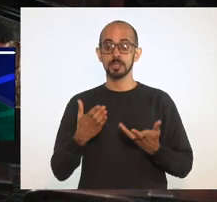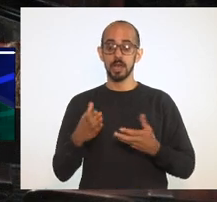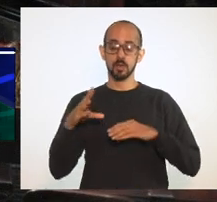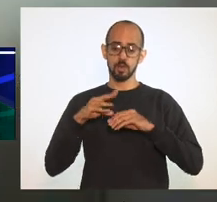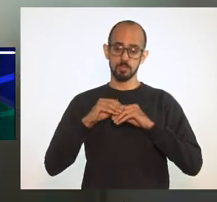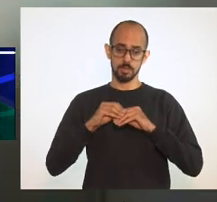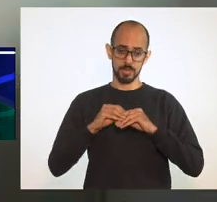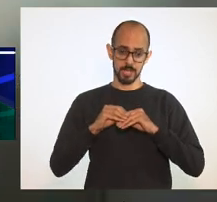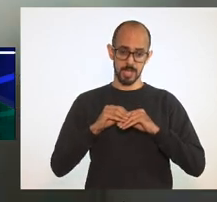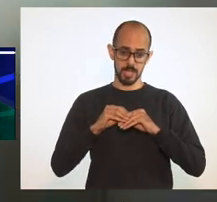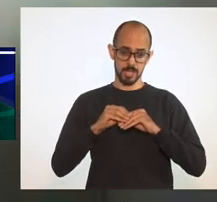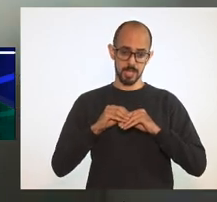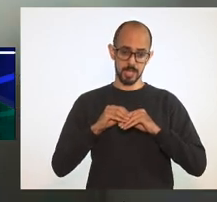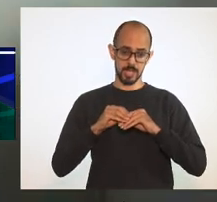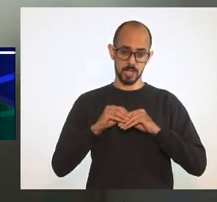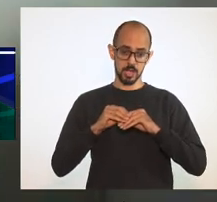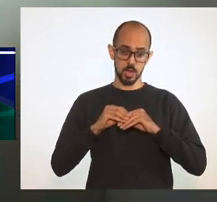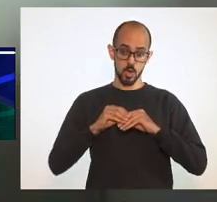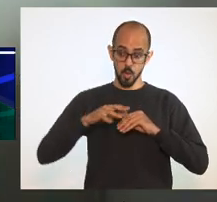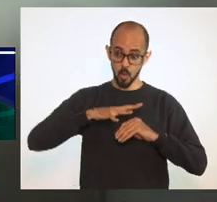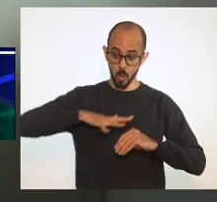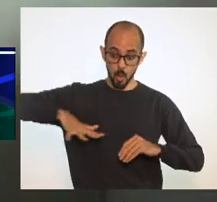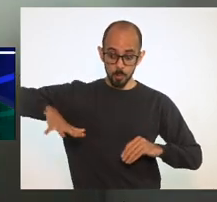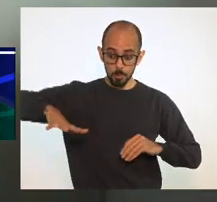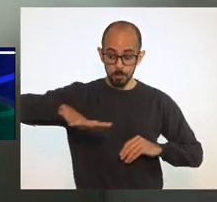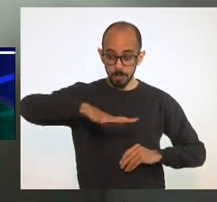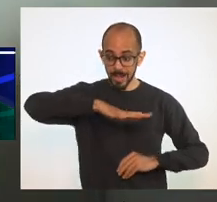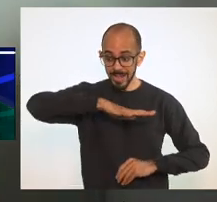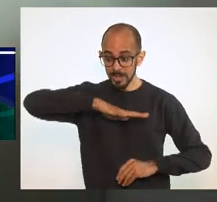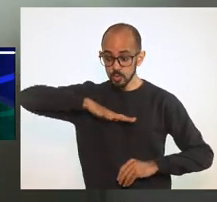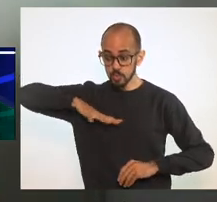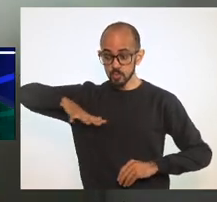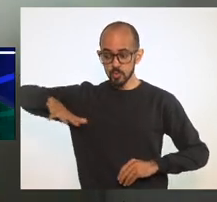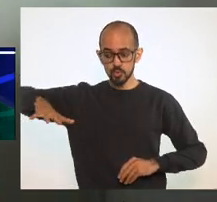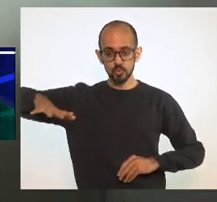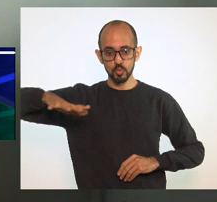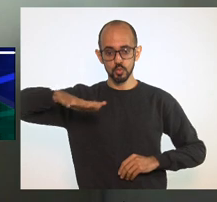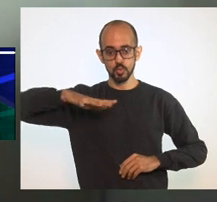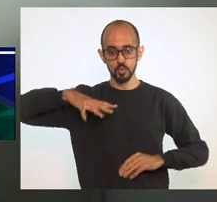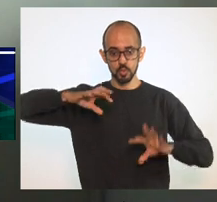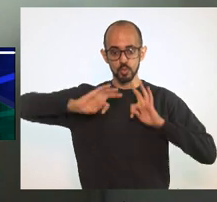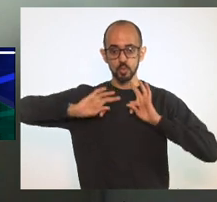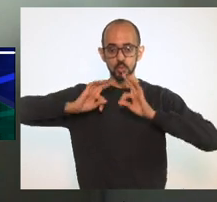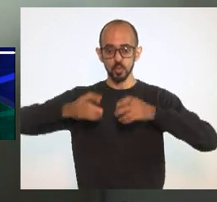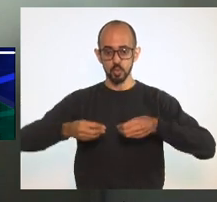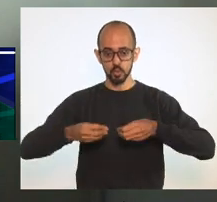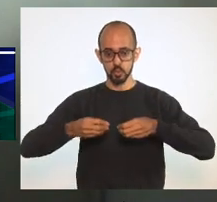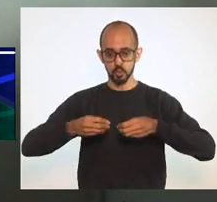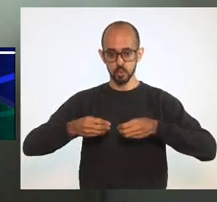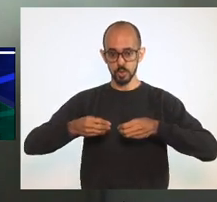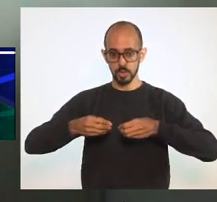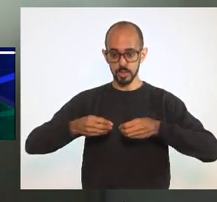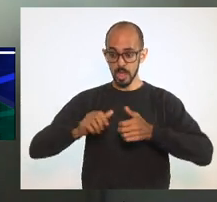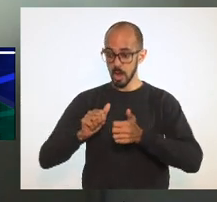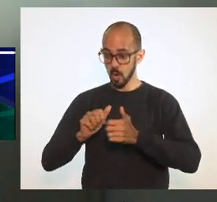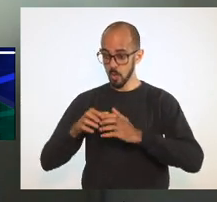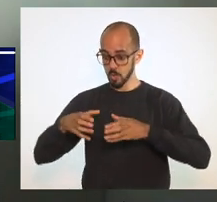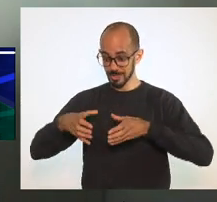volto a repetir, o complexo do Maracanã, compreendido como estádio de